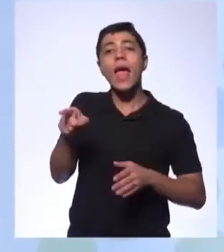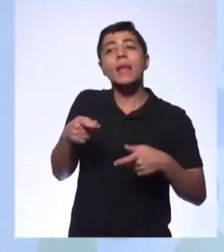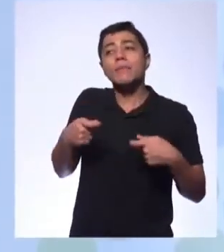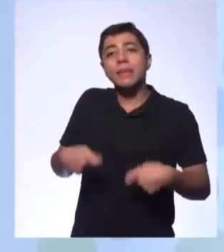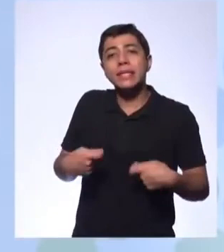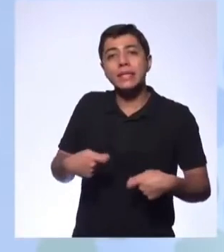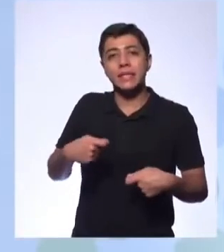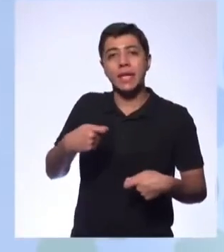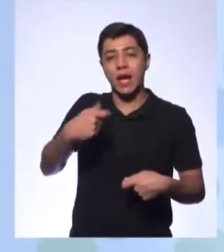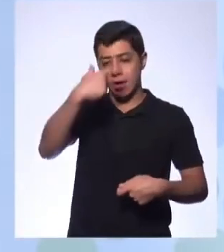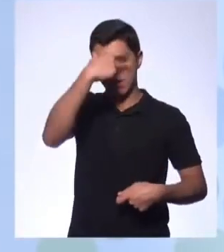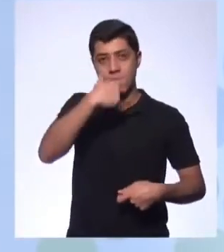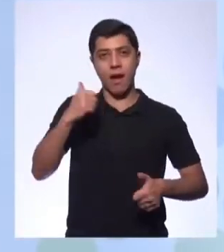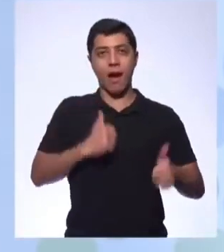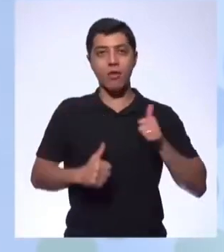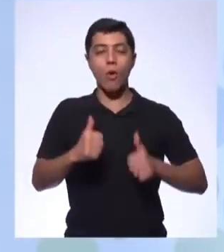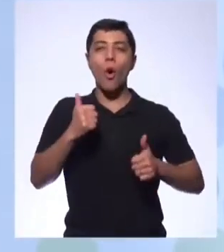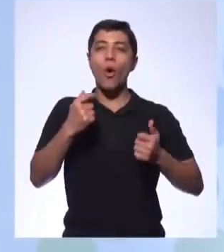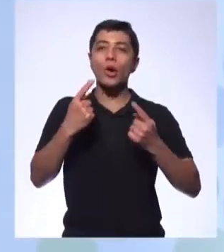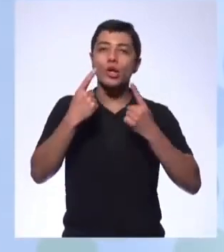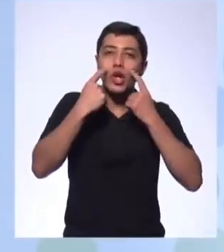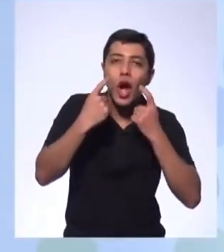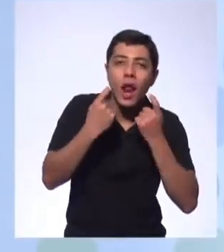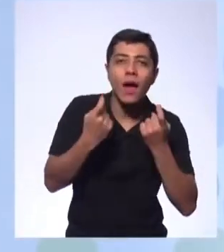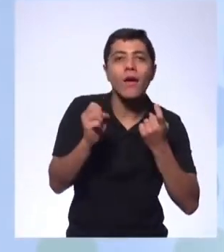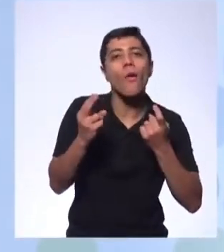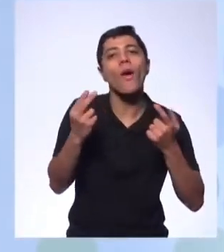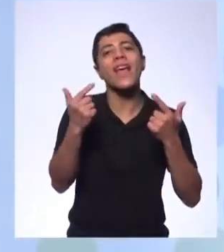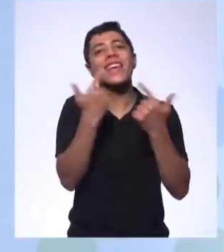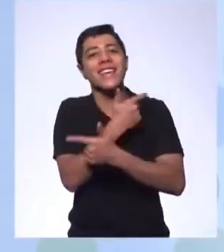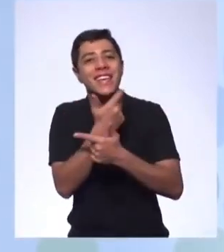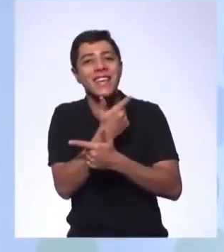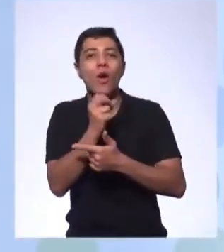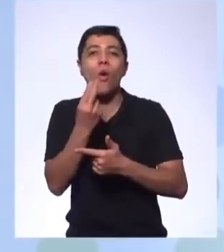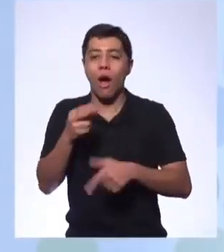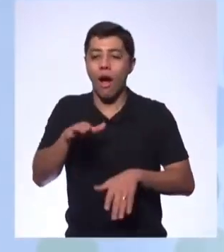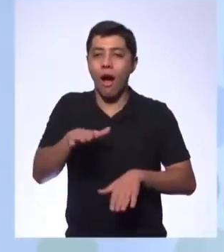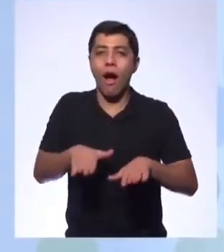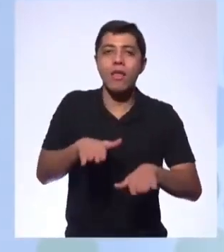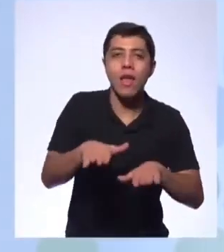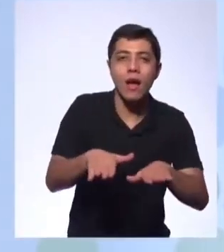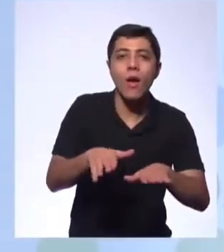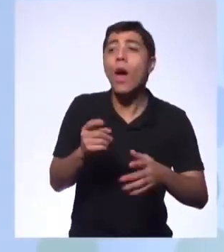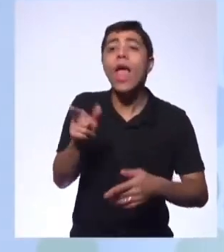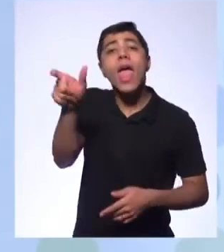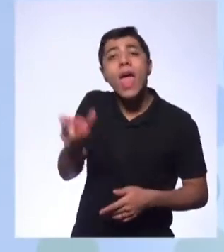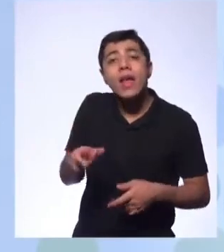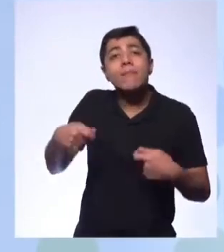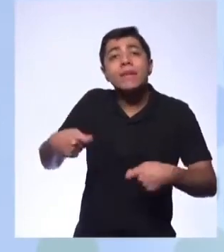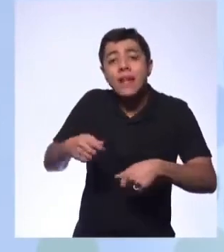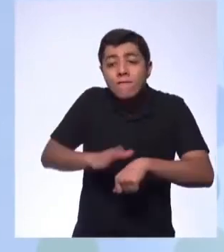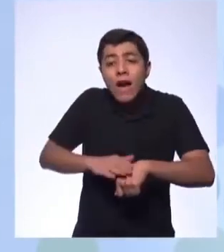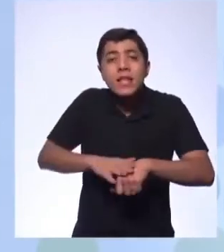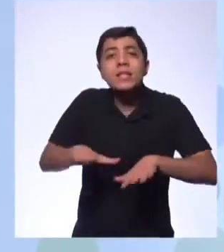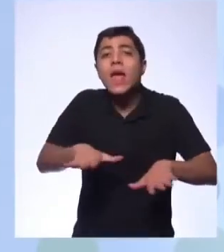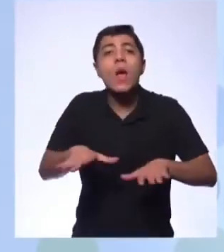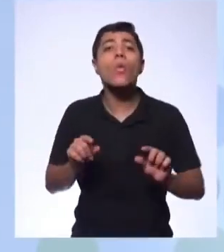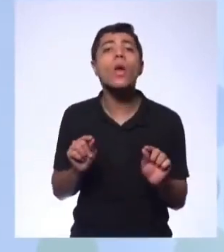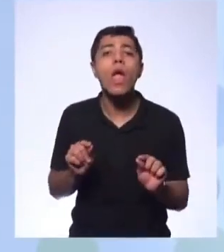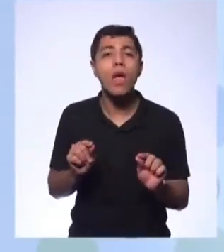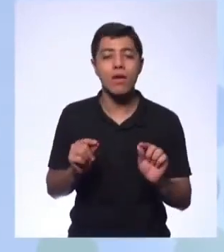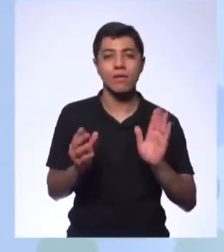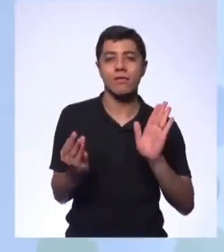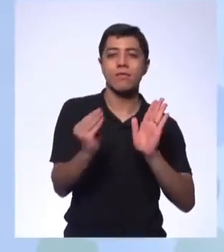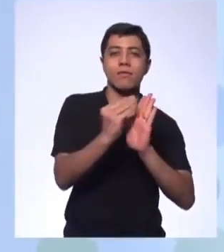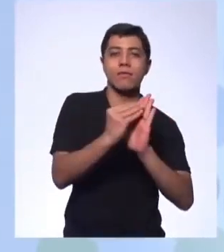texto teatral está marcado com rubricas. Antes de mais nada, antes de começarmos eu, professora Tayana, a interpretarmos aqui, eu queria